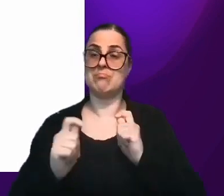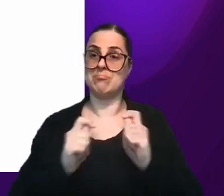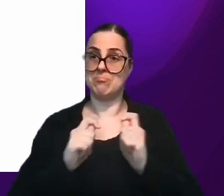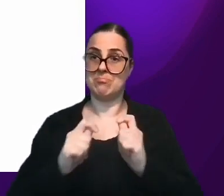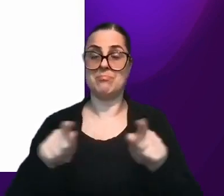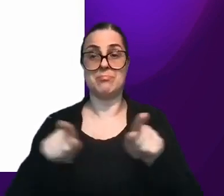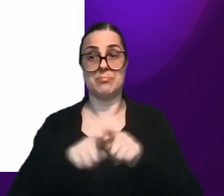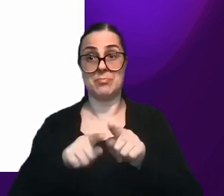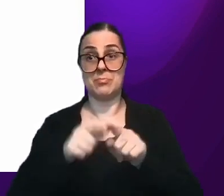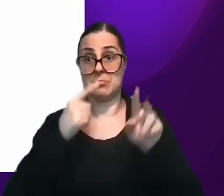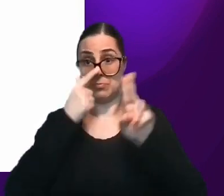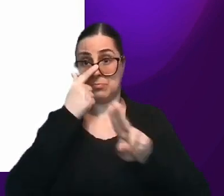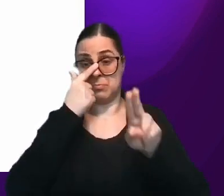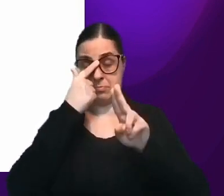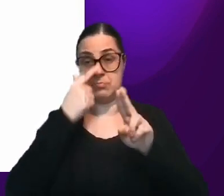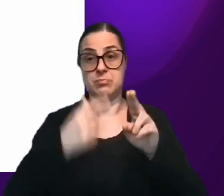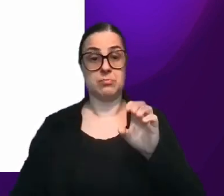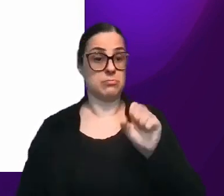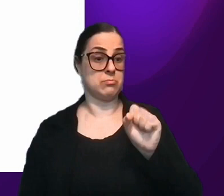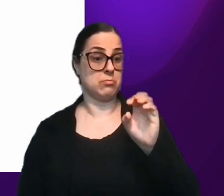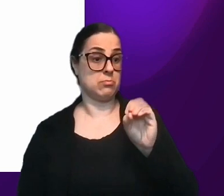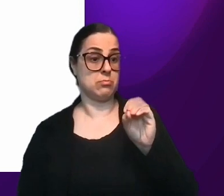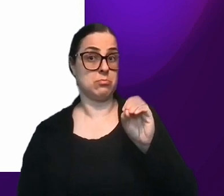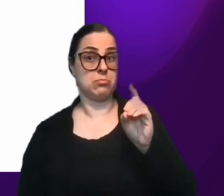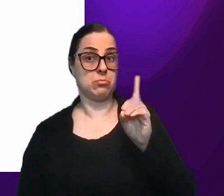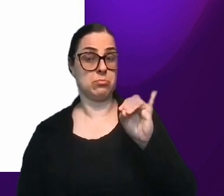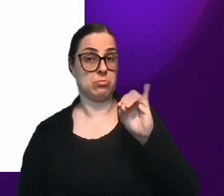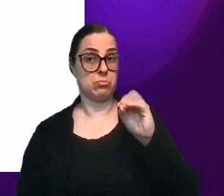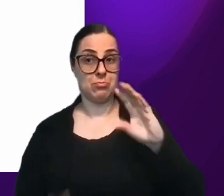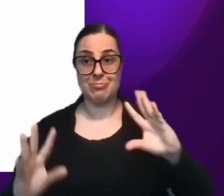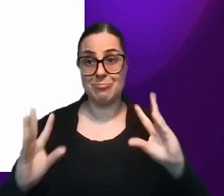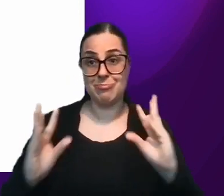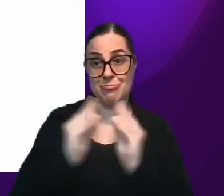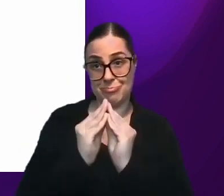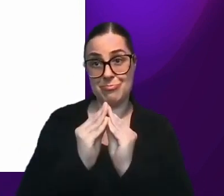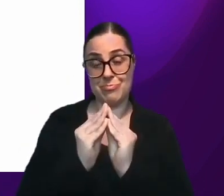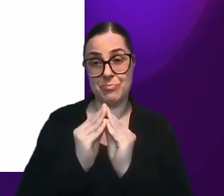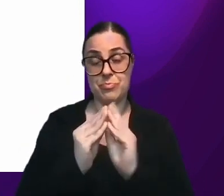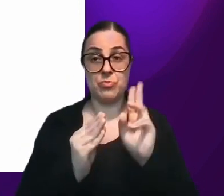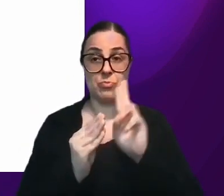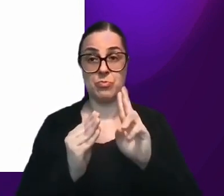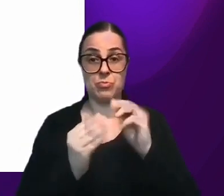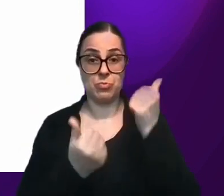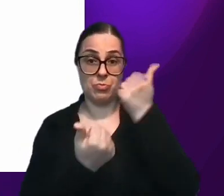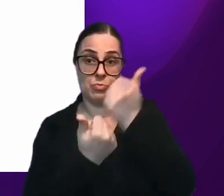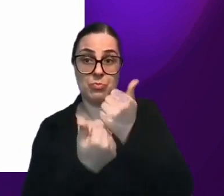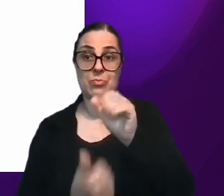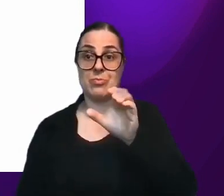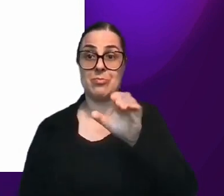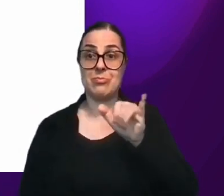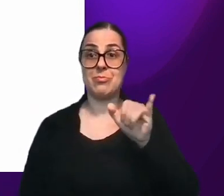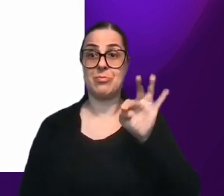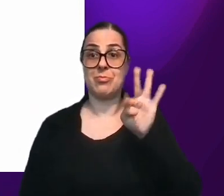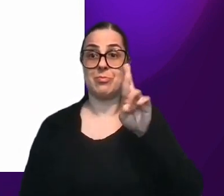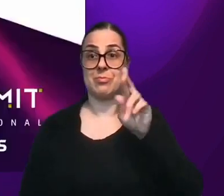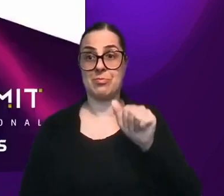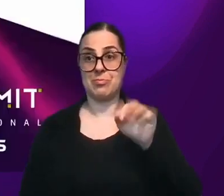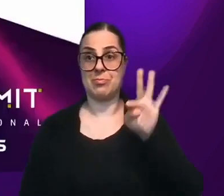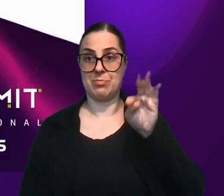que compensar o sódio. Quando você trabalha com citrato trissódico, você vai ter que compensar no sentido inverso.